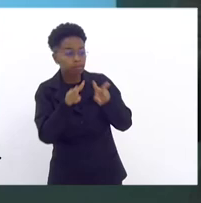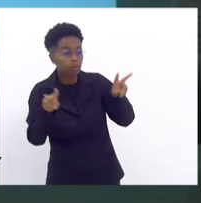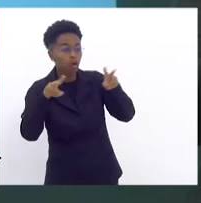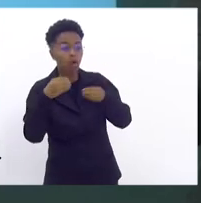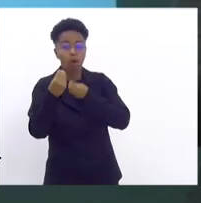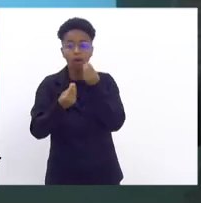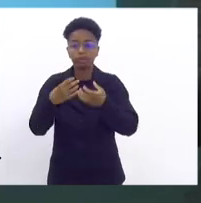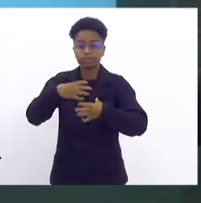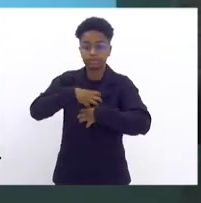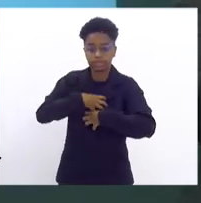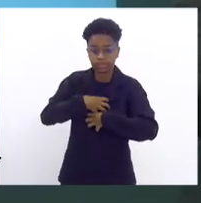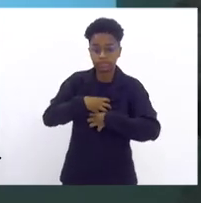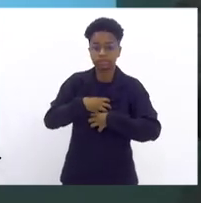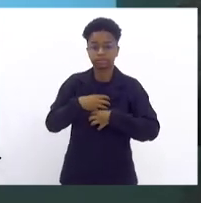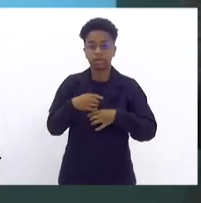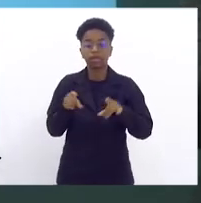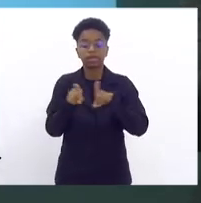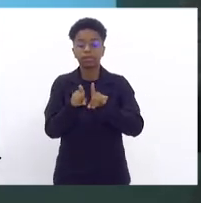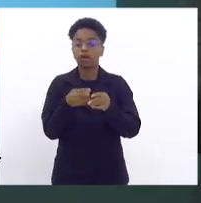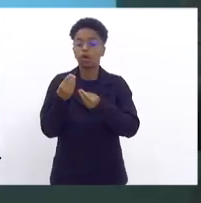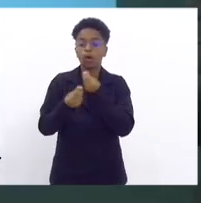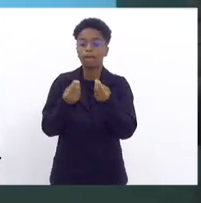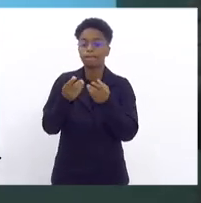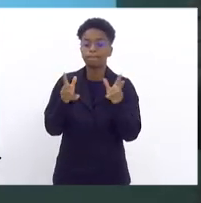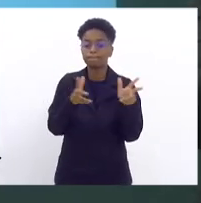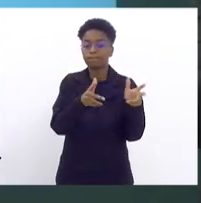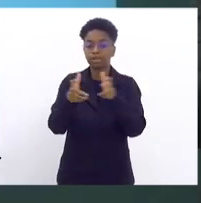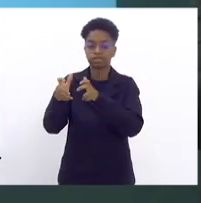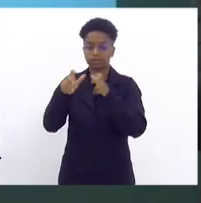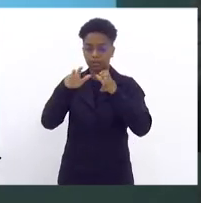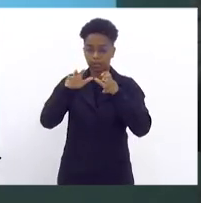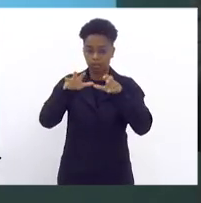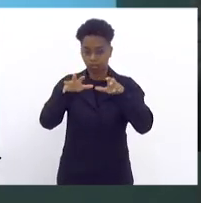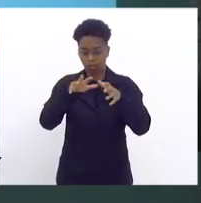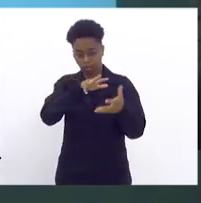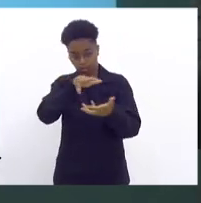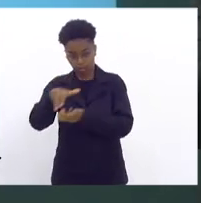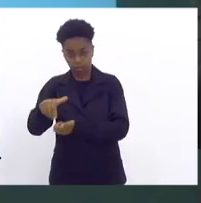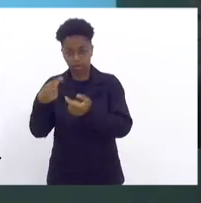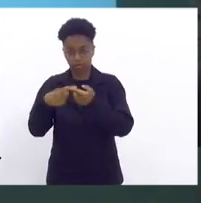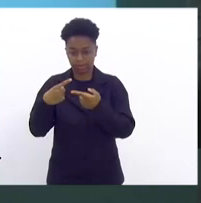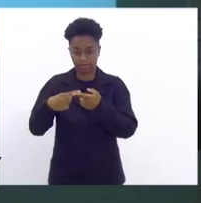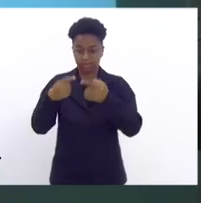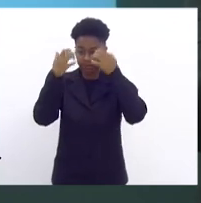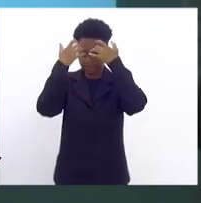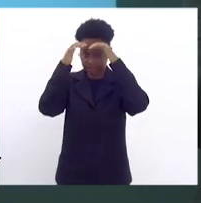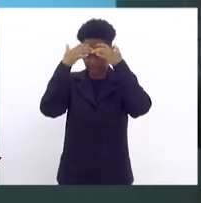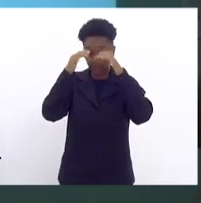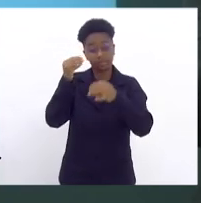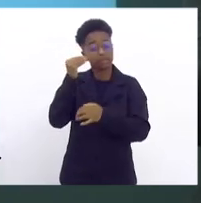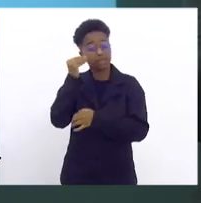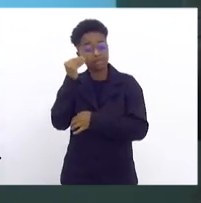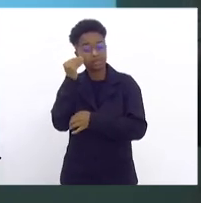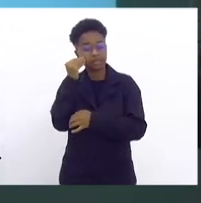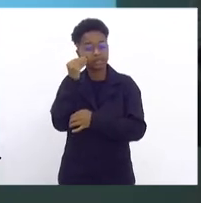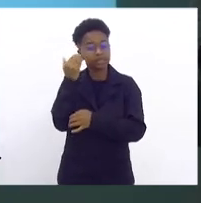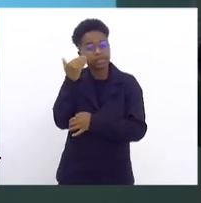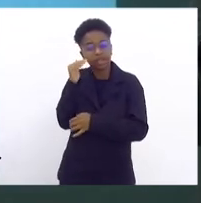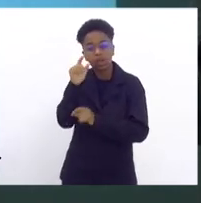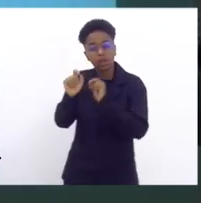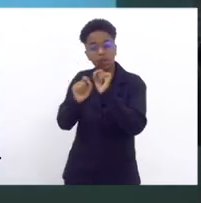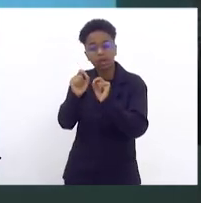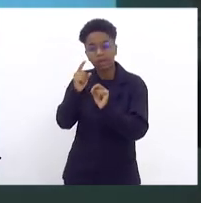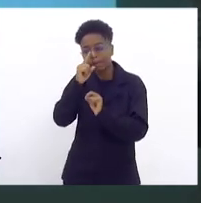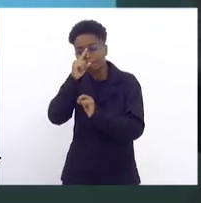Mas também como percebemos o mundo e nosso cérebro ele vai tentando ali fazer uma varredura do que que ela lhe traz ou não perigo